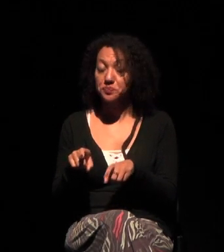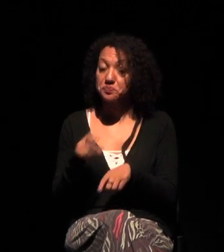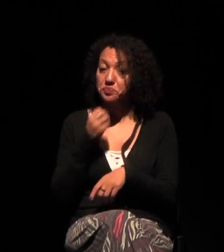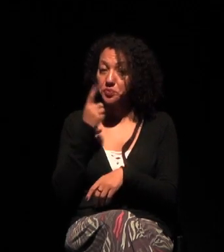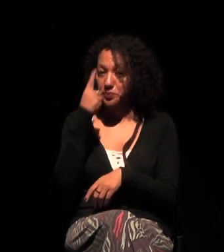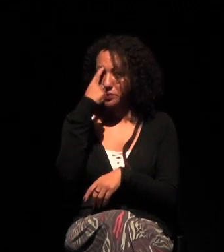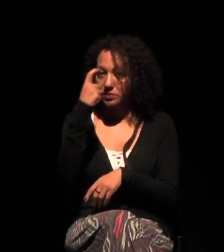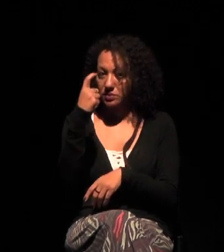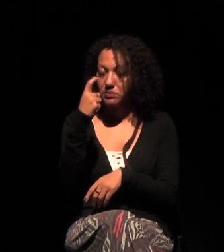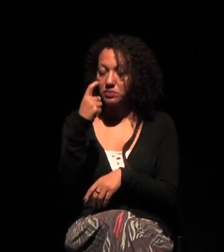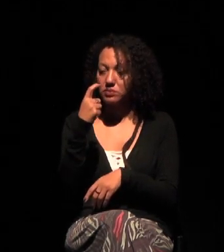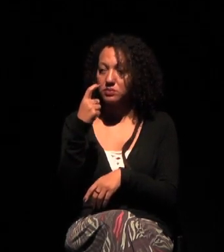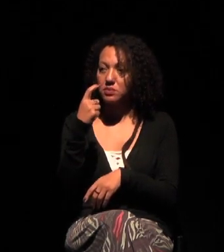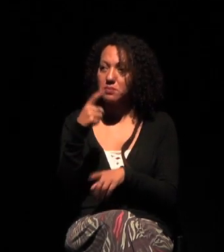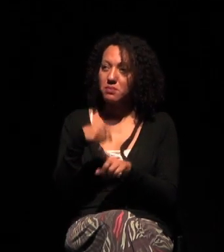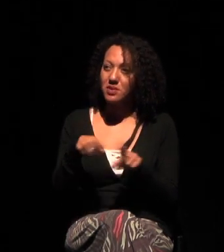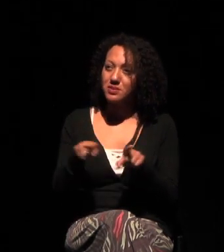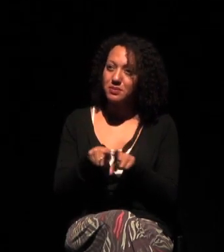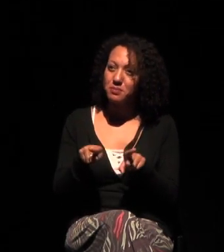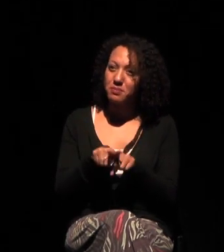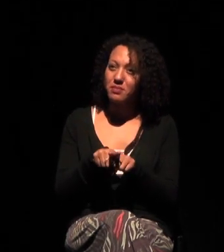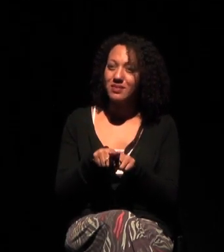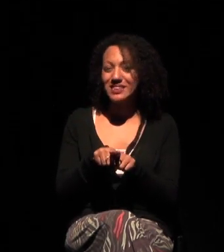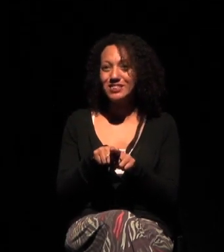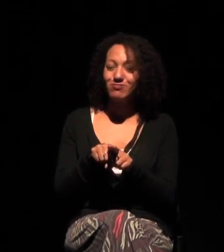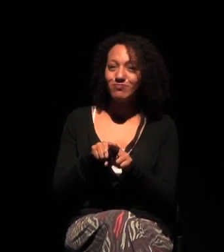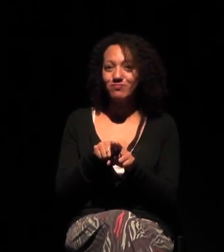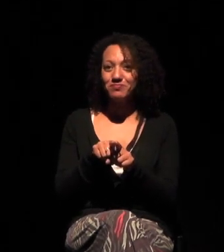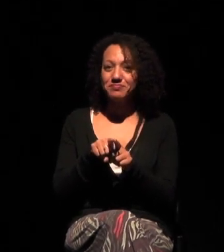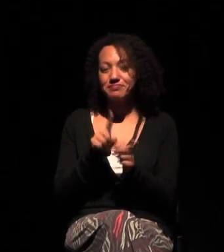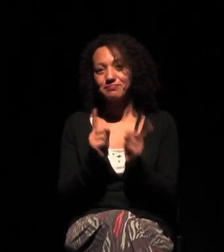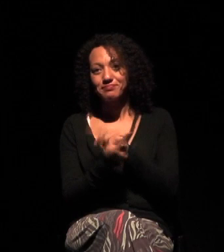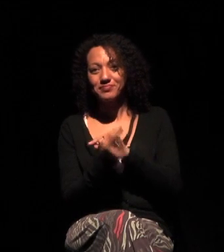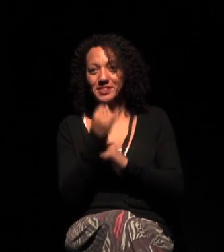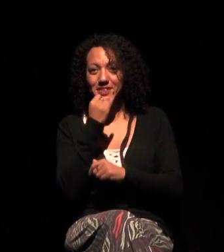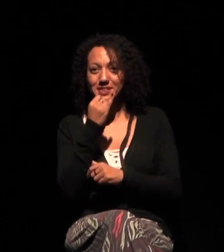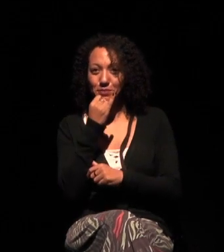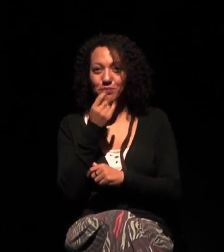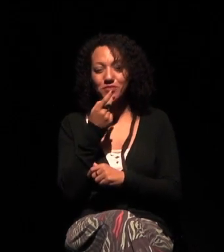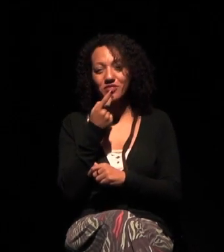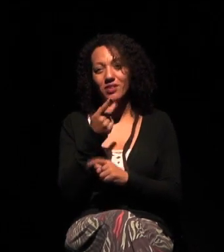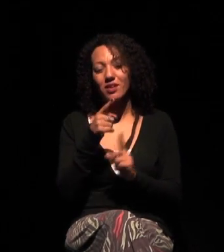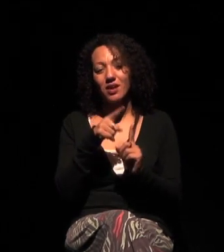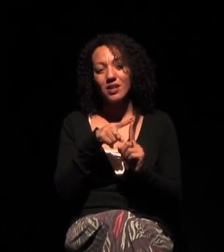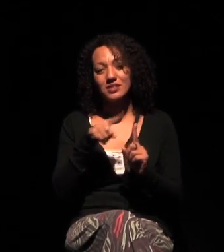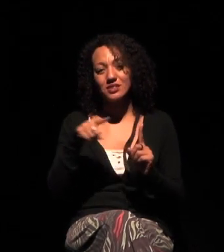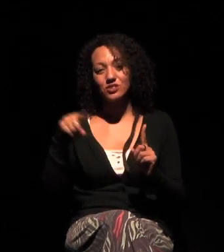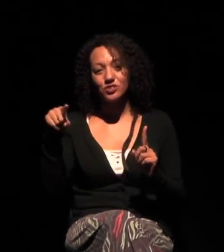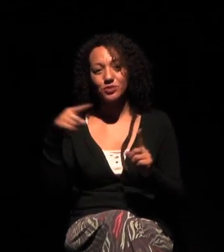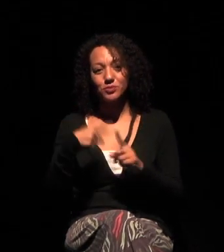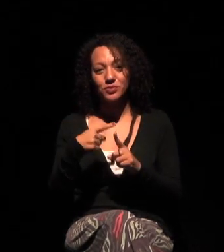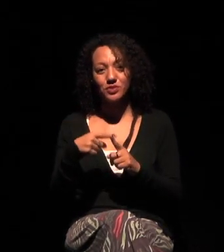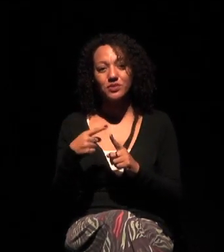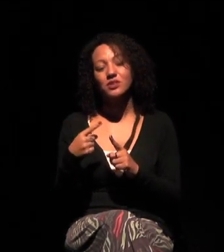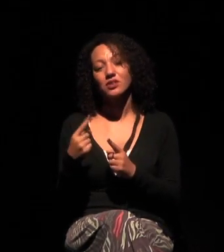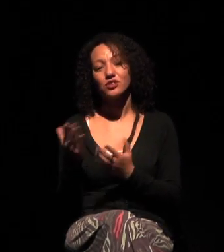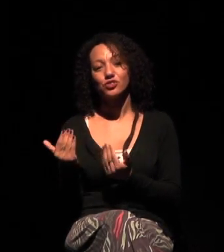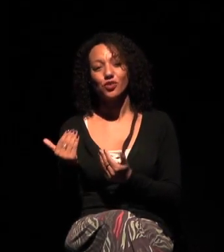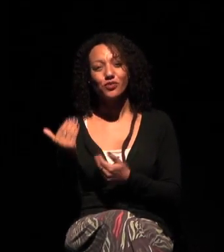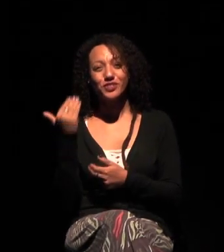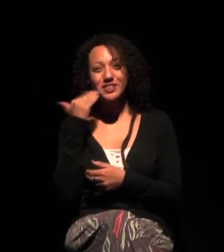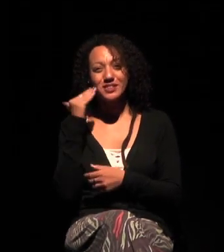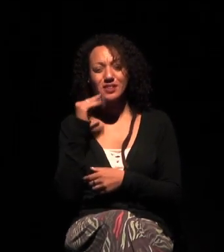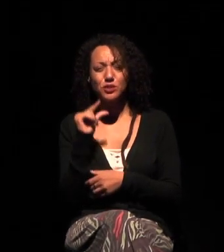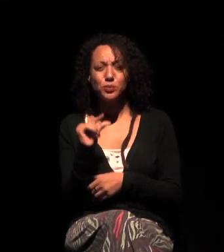idéia é não quer dizer mas também uma idéia controversa porque você poderia dizer a mesma coisa de estatística nos nossos jovens entendem pouco estatística